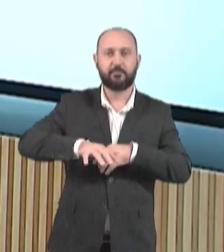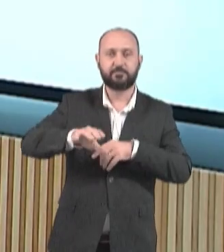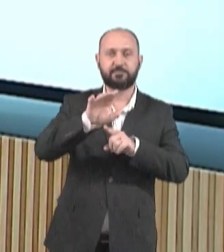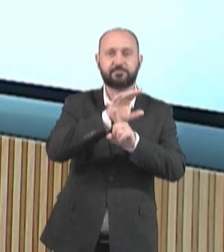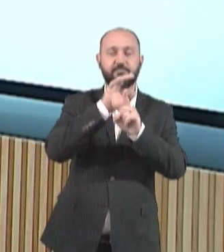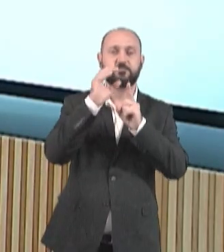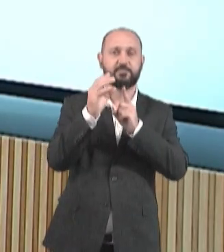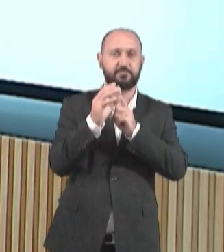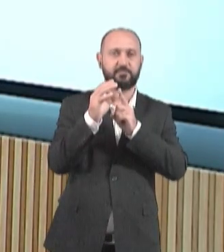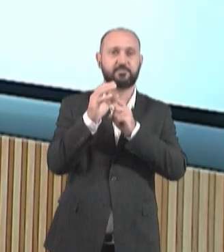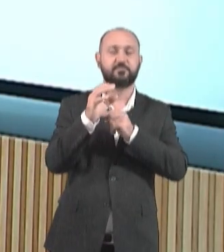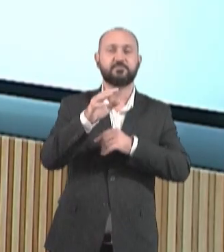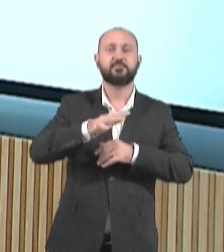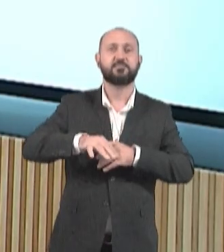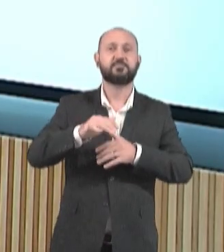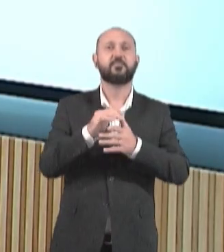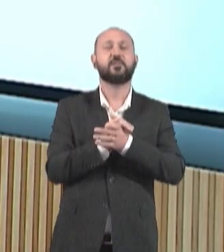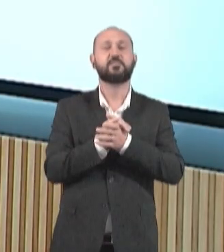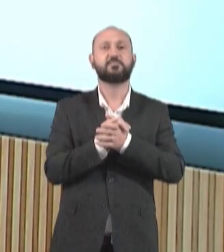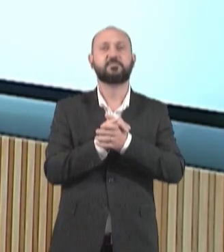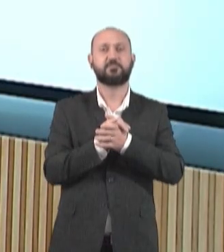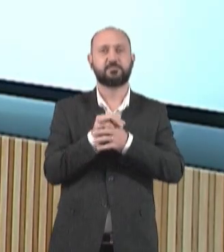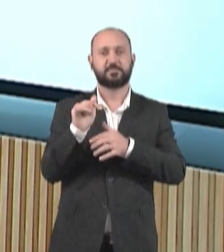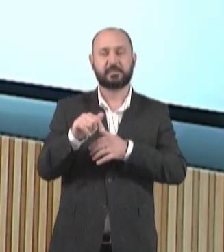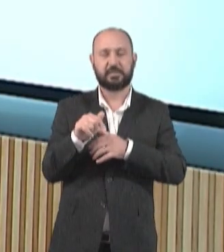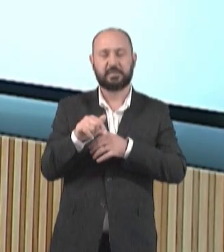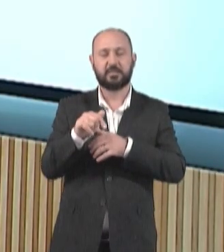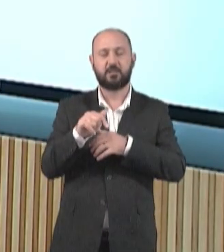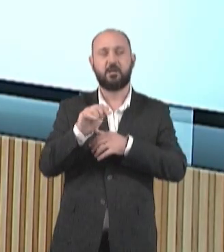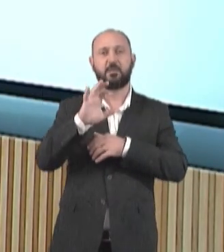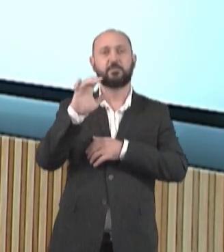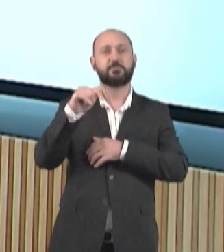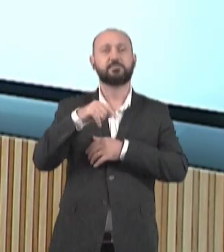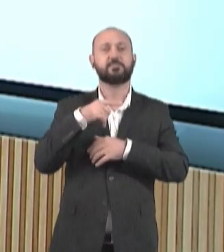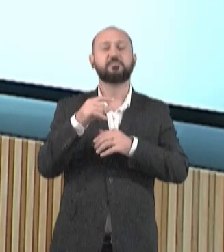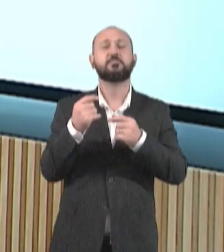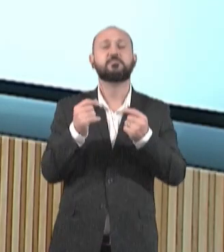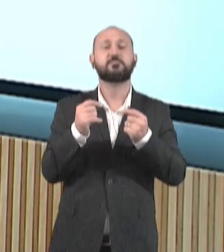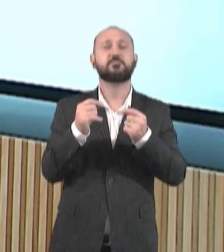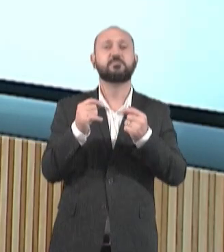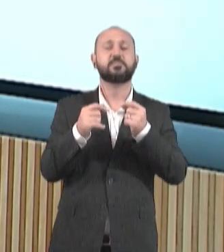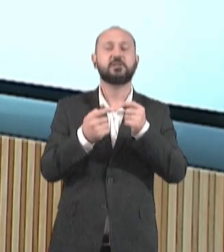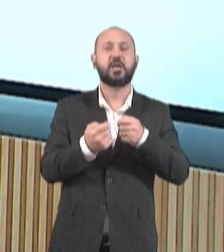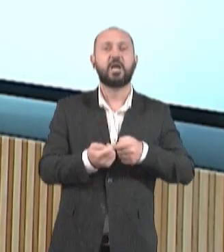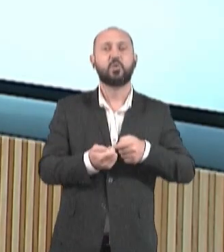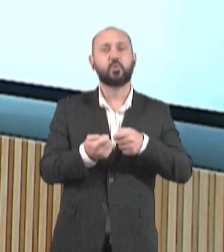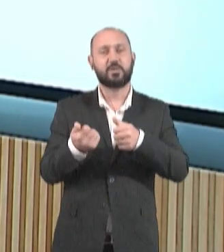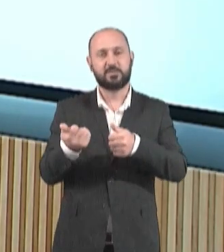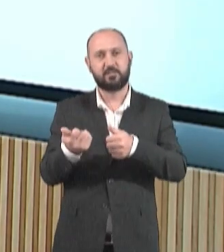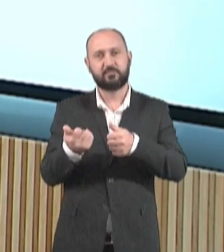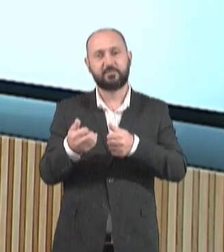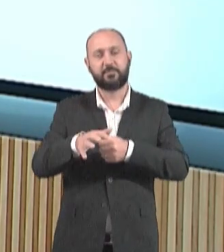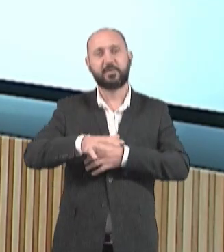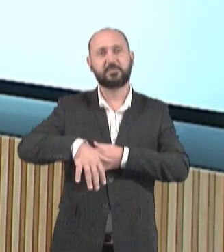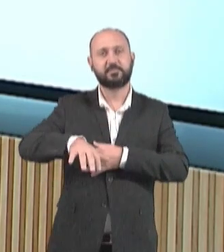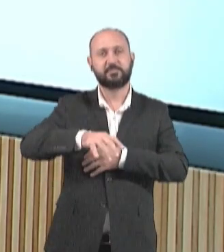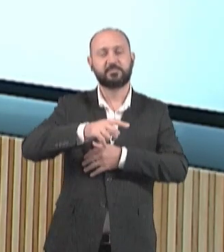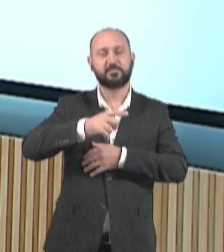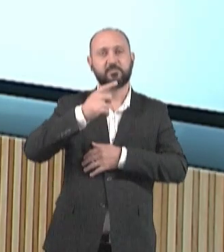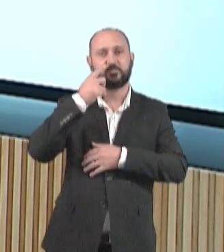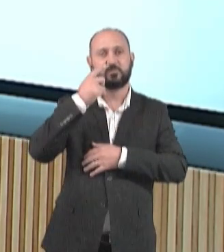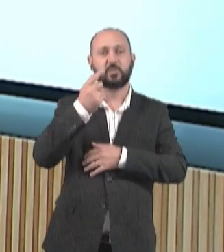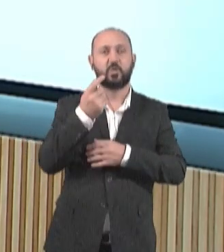essa comunidade, para a comunidade Tia Eva, que fica aqui na capital. E essa doação para essas pessoas